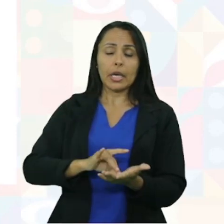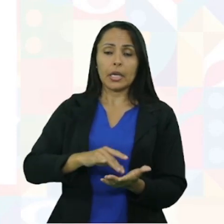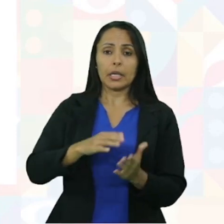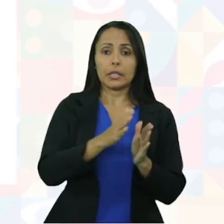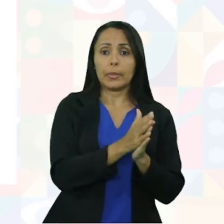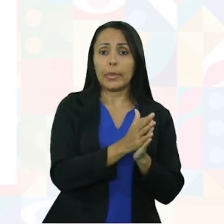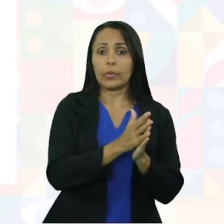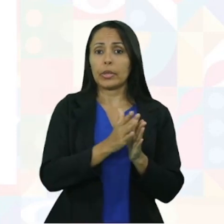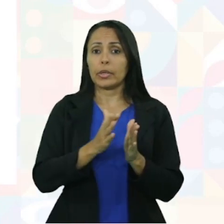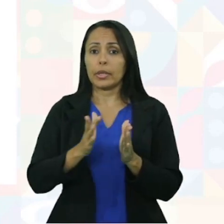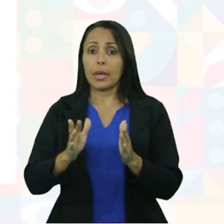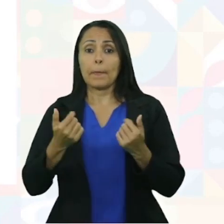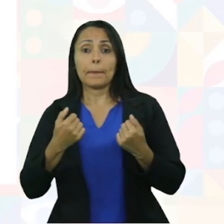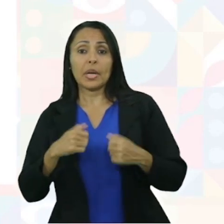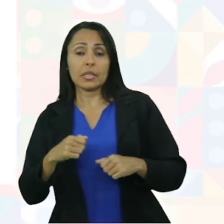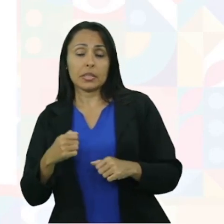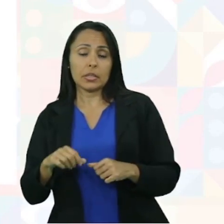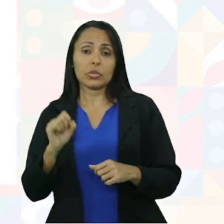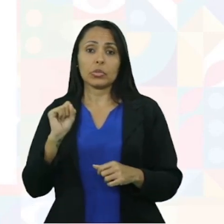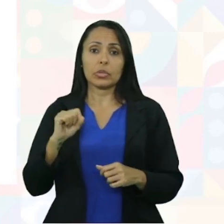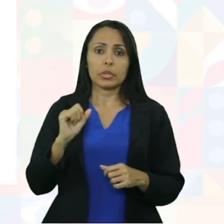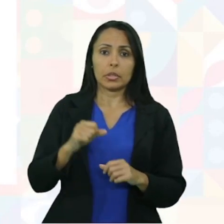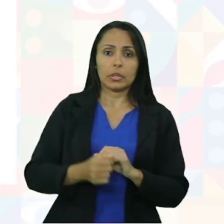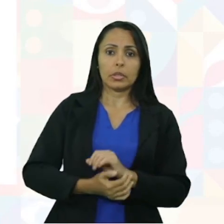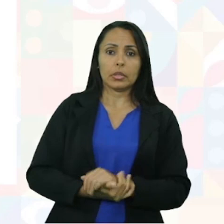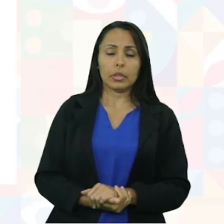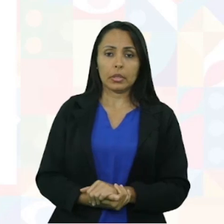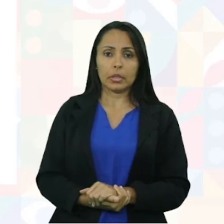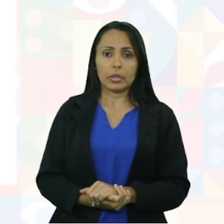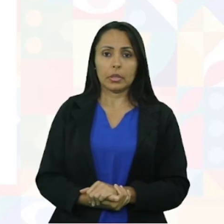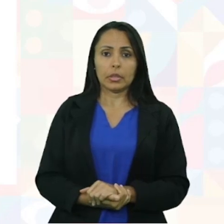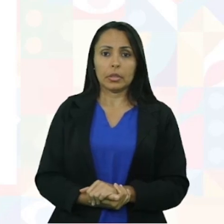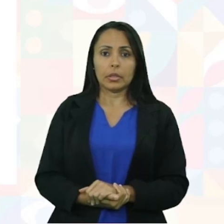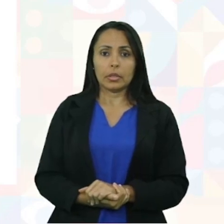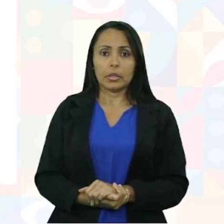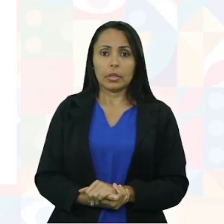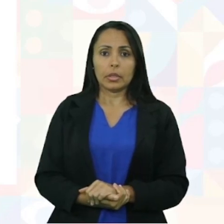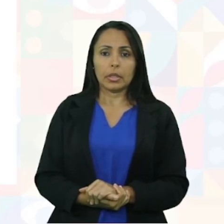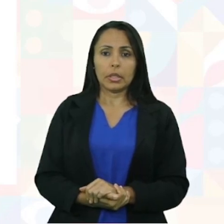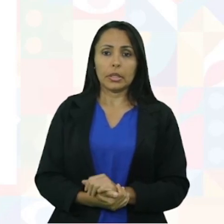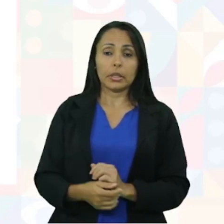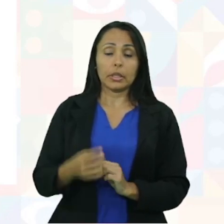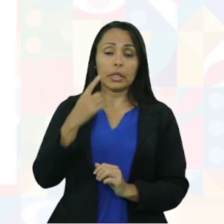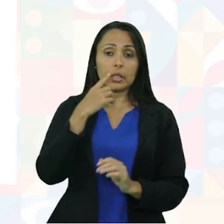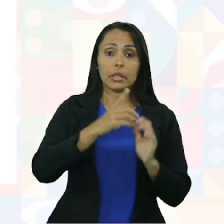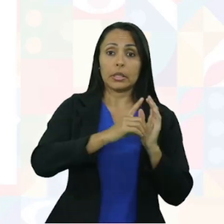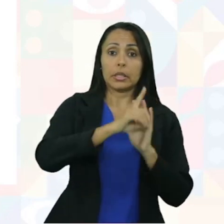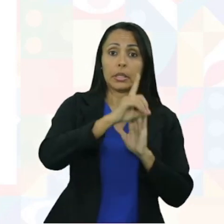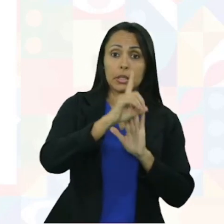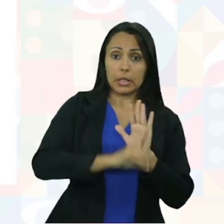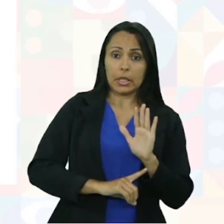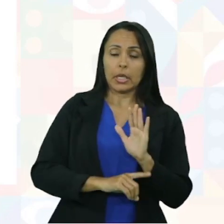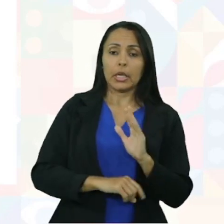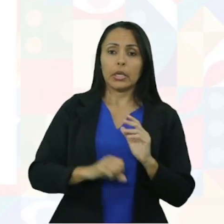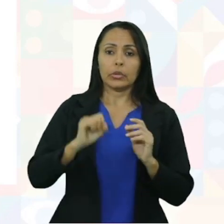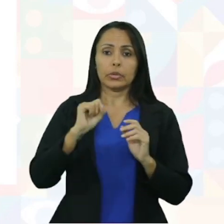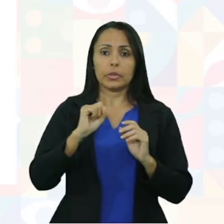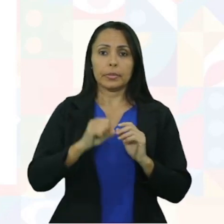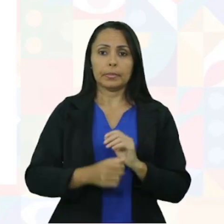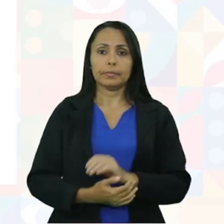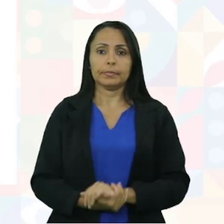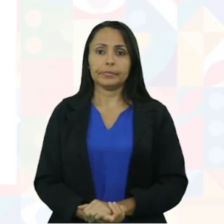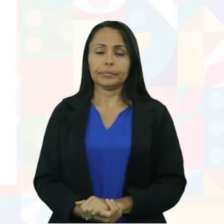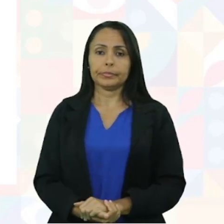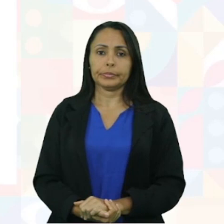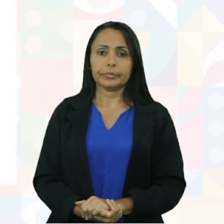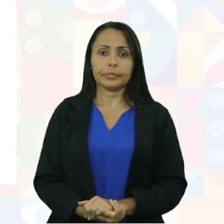e arquivamento do processo. Então, dá a conhecer a quem é de direito, legalmente está instituído para isso. E aí temos a lista